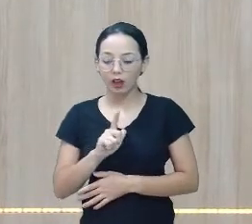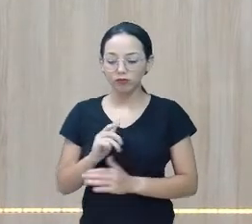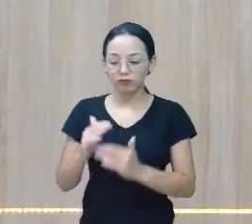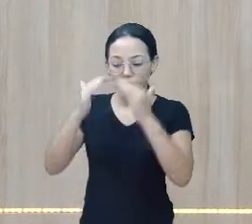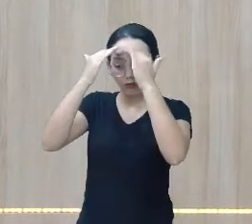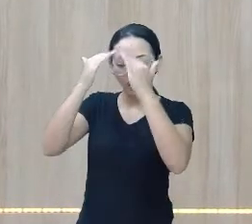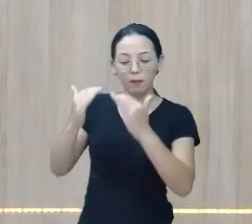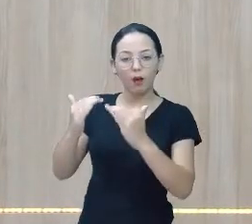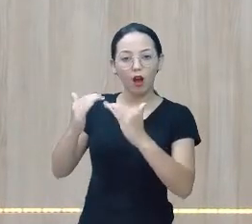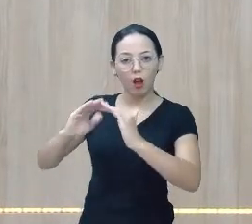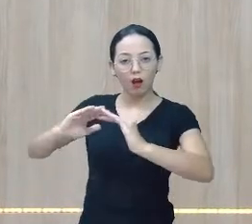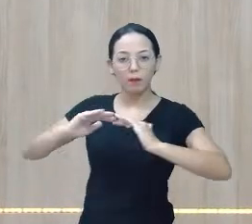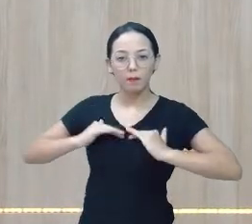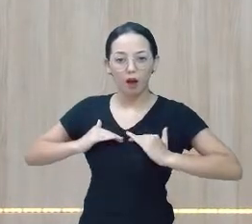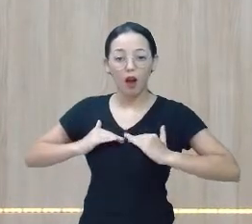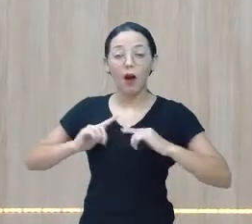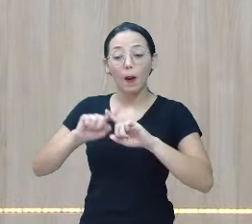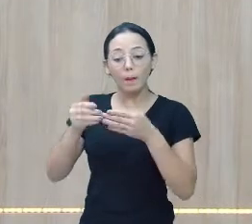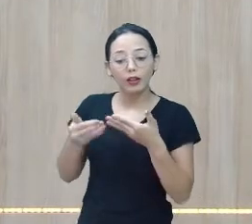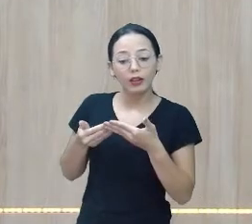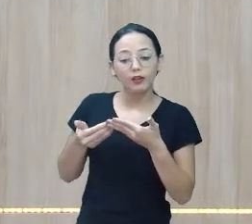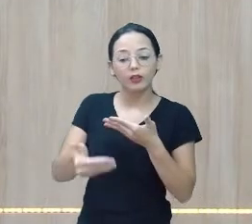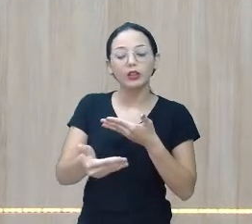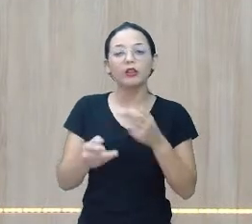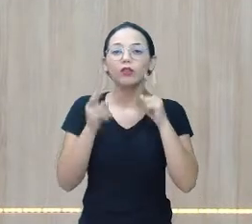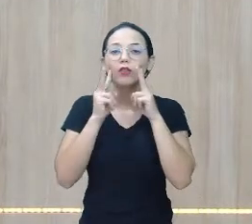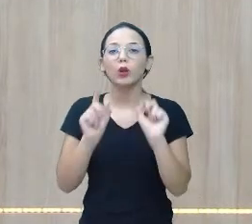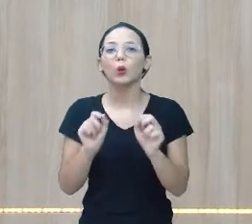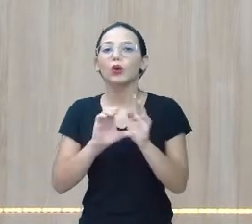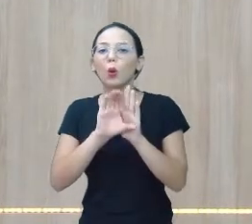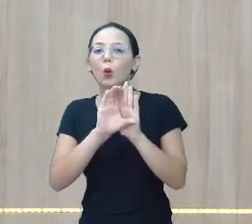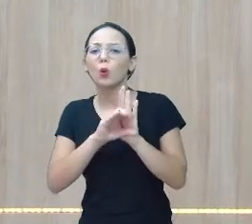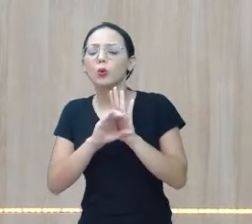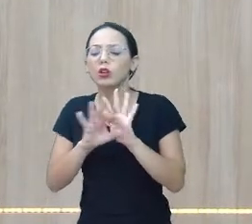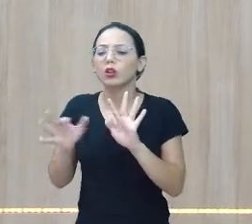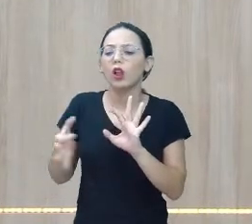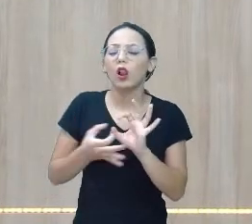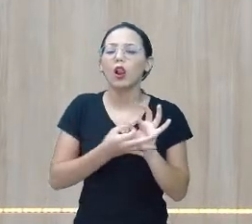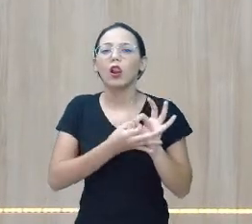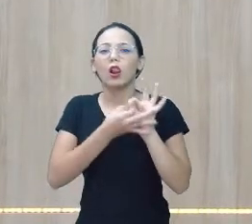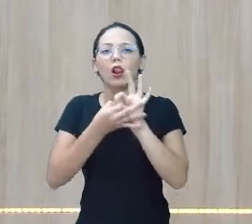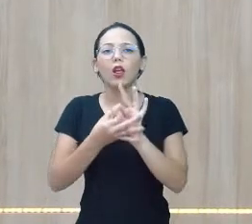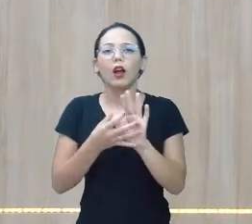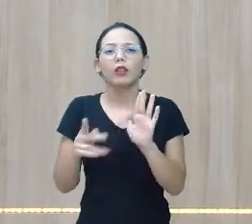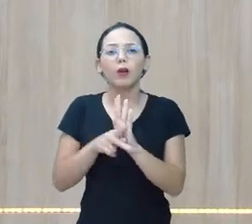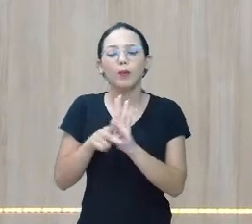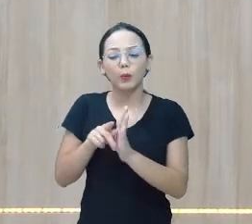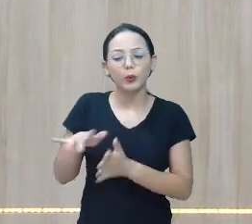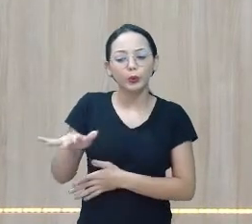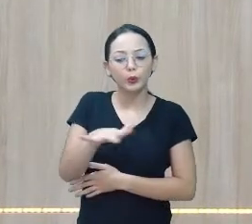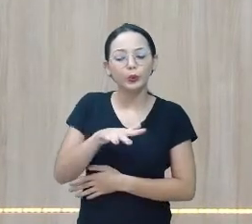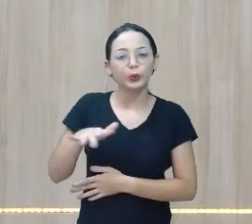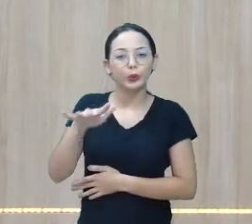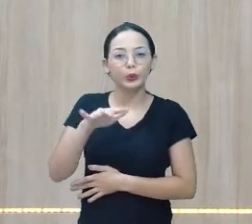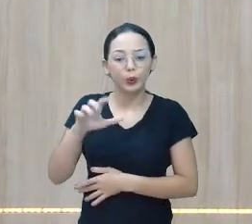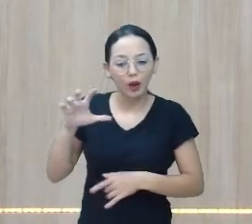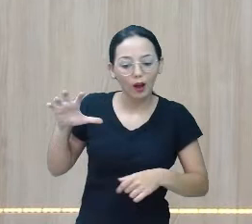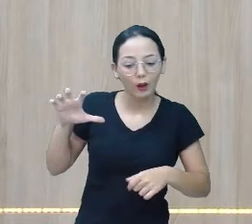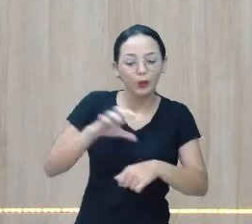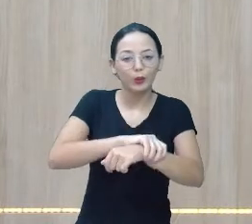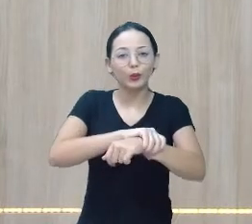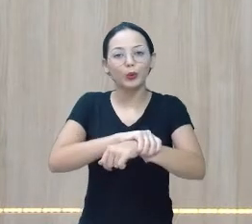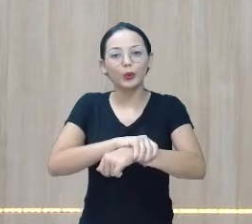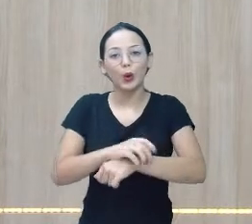súditos, mais na frente nós vamos ver esse conceito associado à ideia de um território que vai